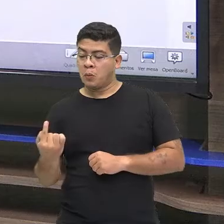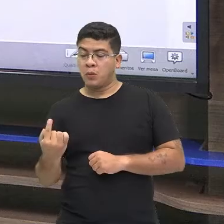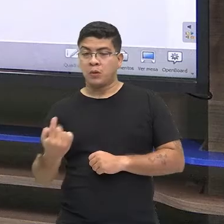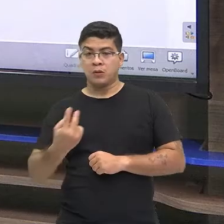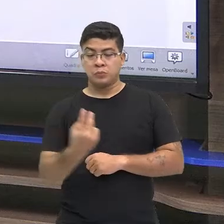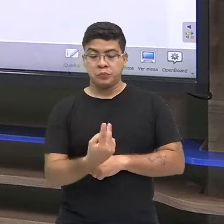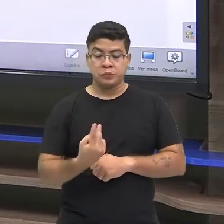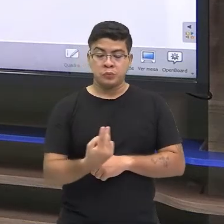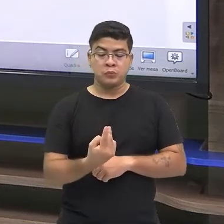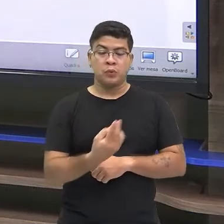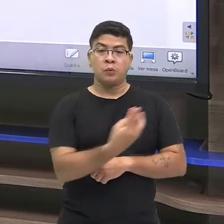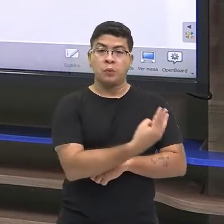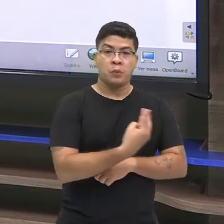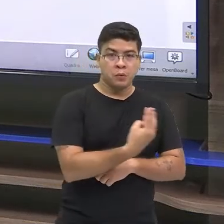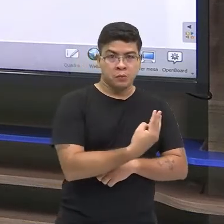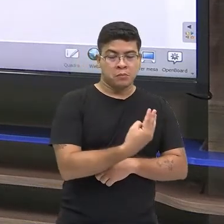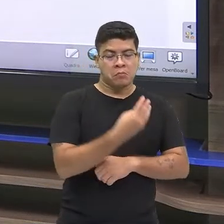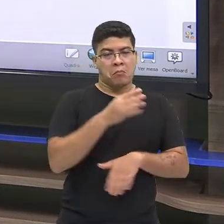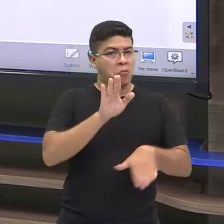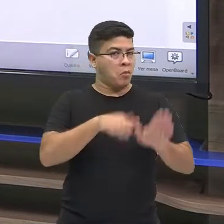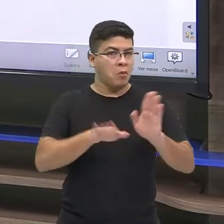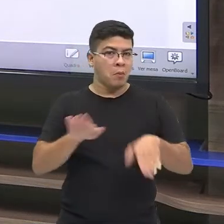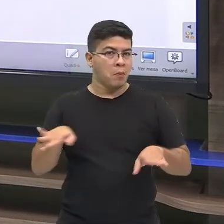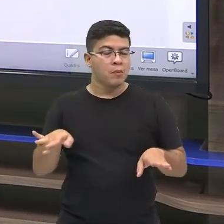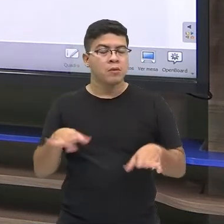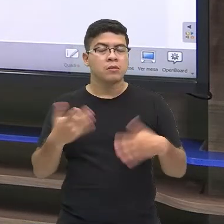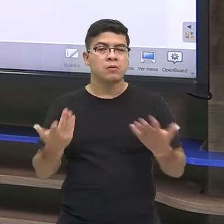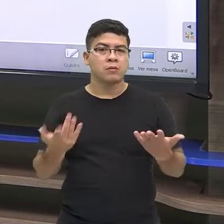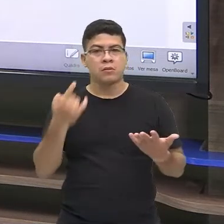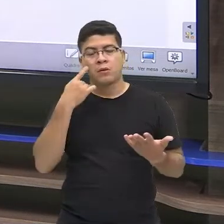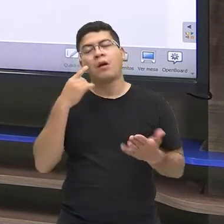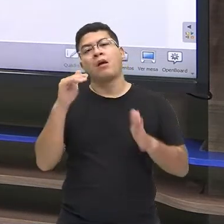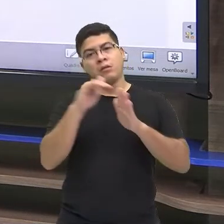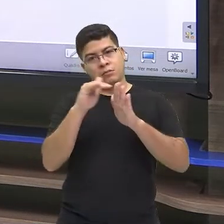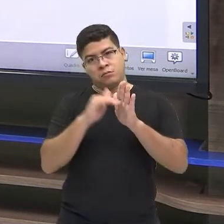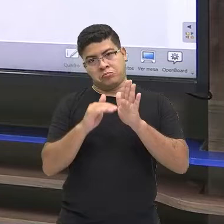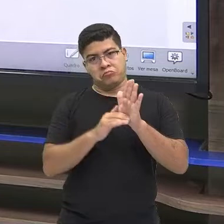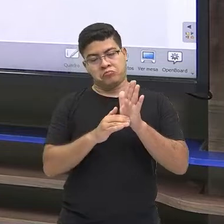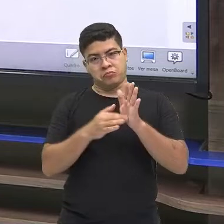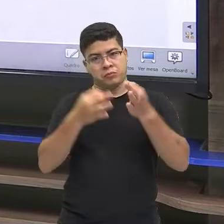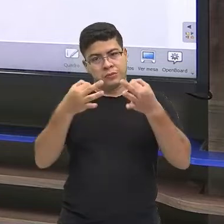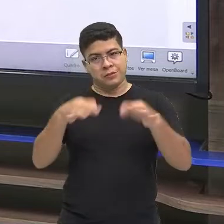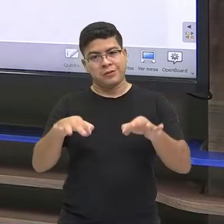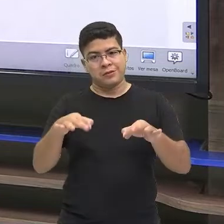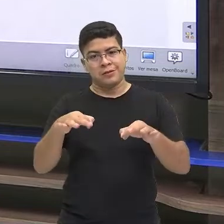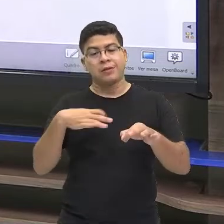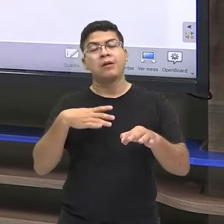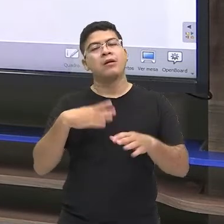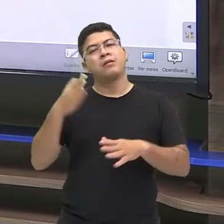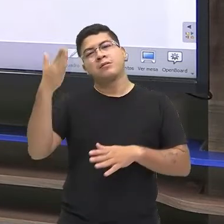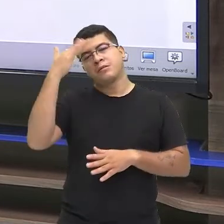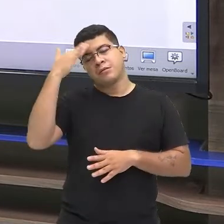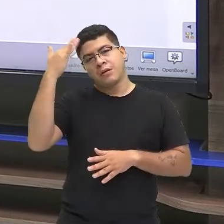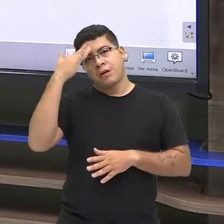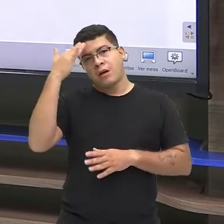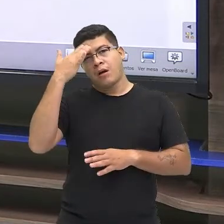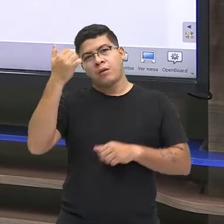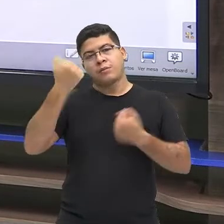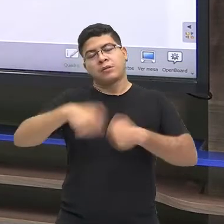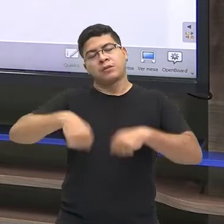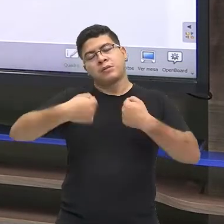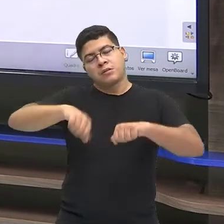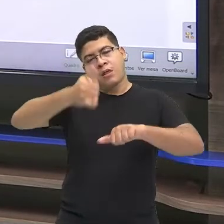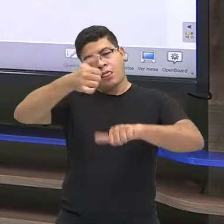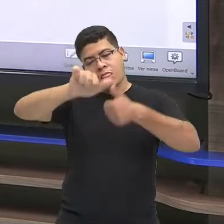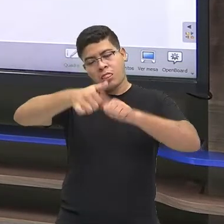ou triaminas. Essas são as classificações das aminas, certo? Então, a gente precisa analisar, saber